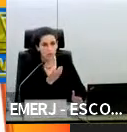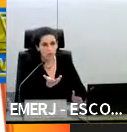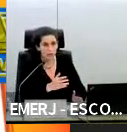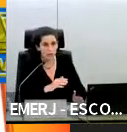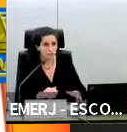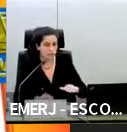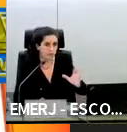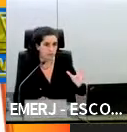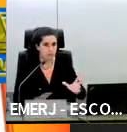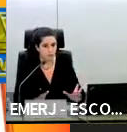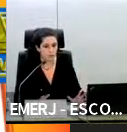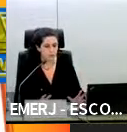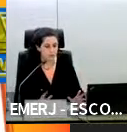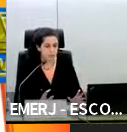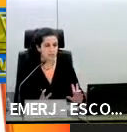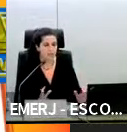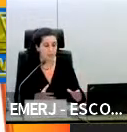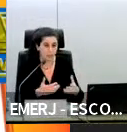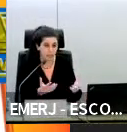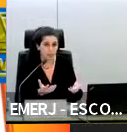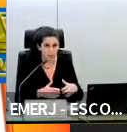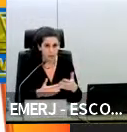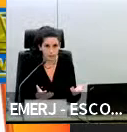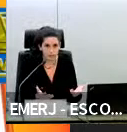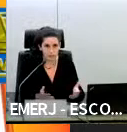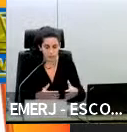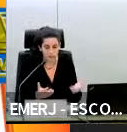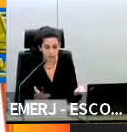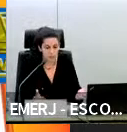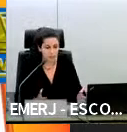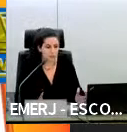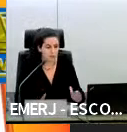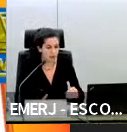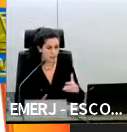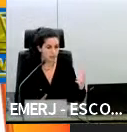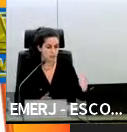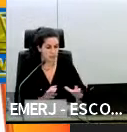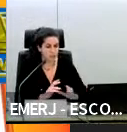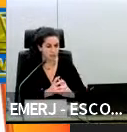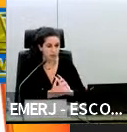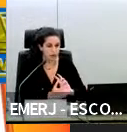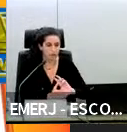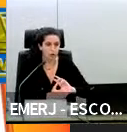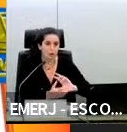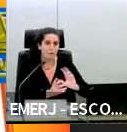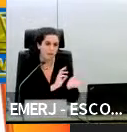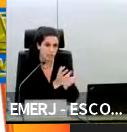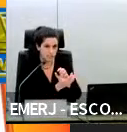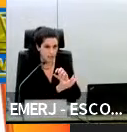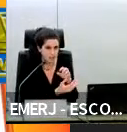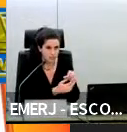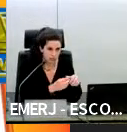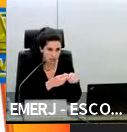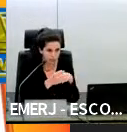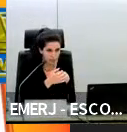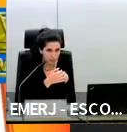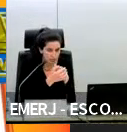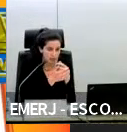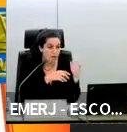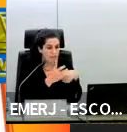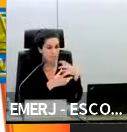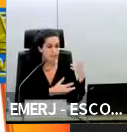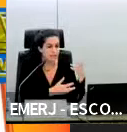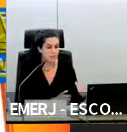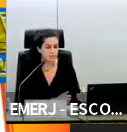de que, né, então você vai se contaminar. Claro que é evidente que a gente tem que se cuidar, mas a gente vê como a perversidade da violência